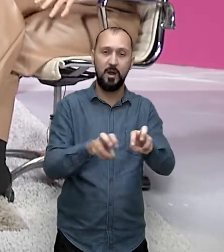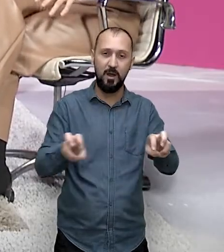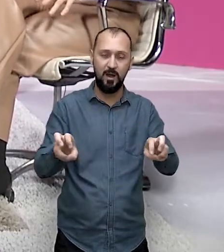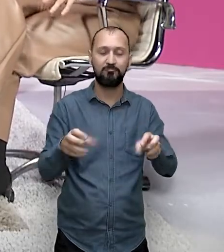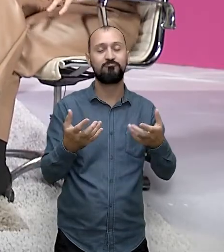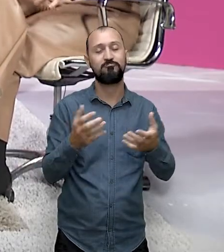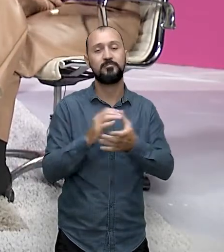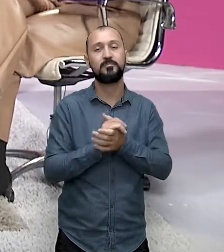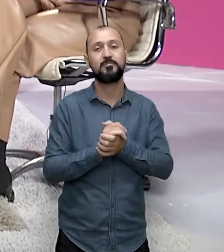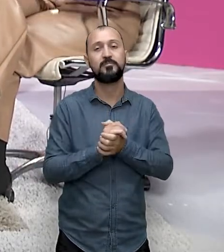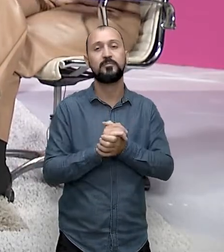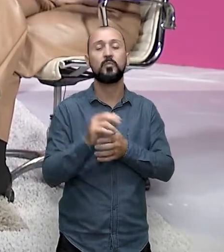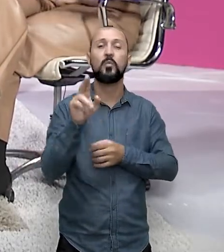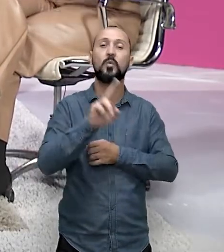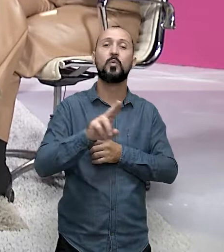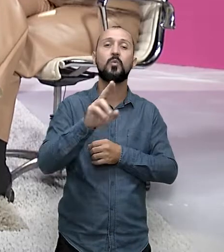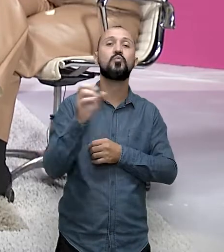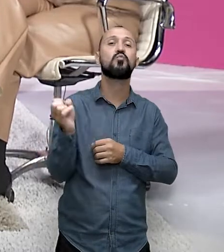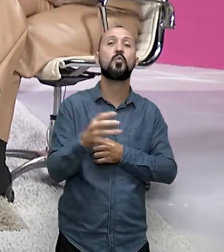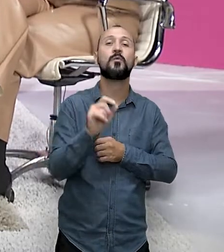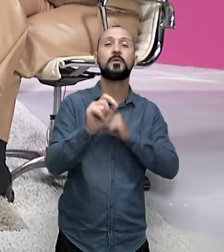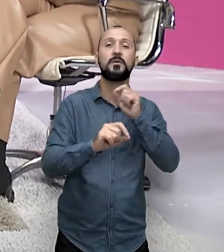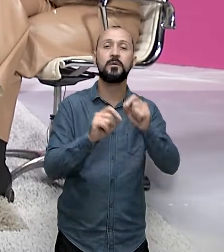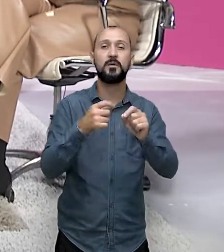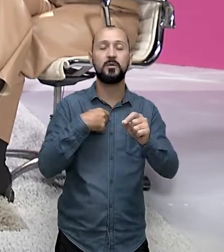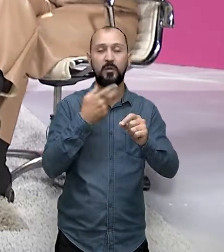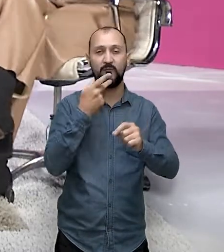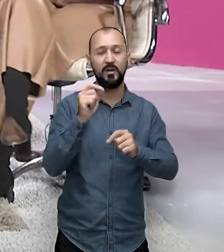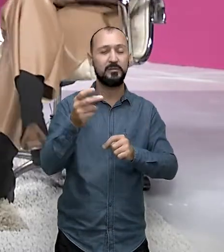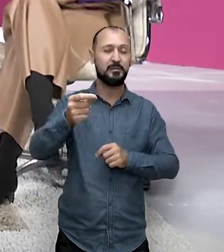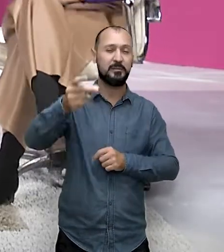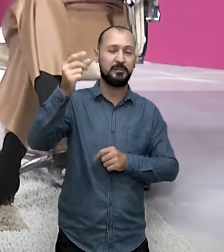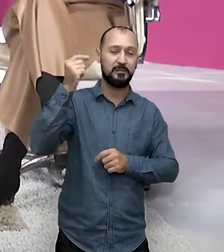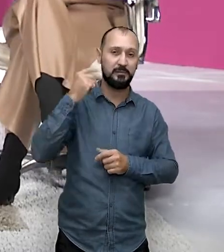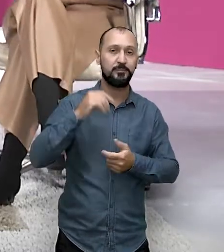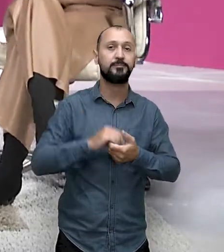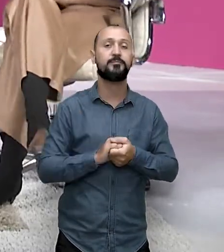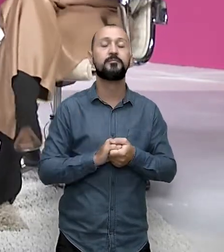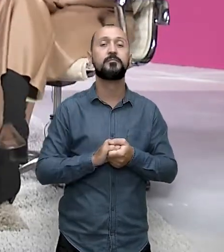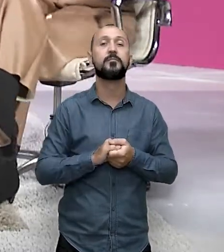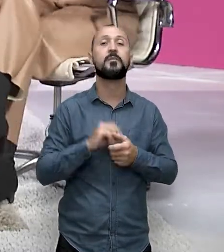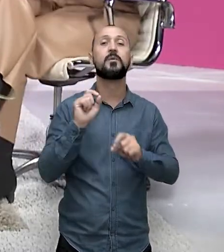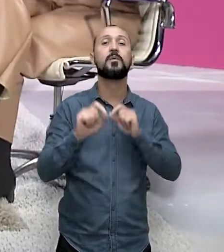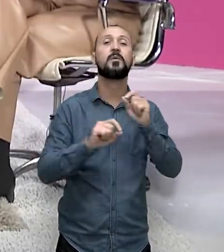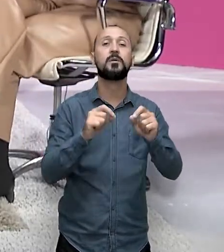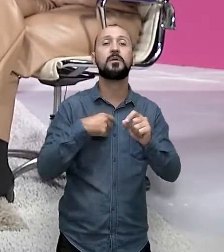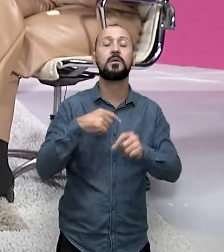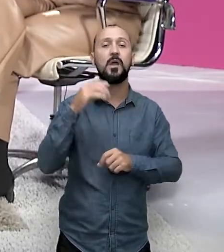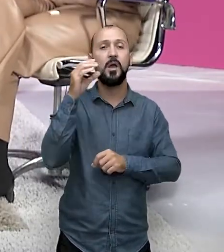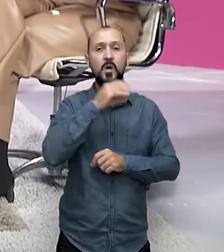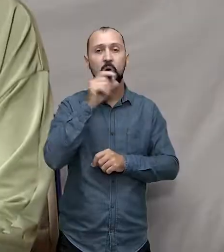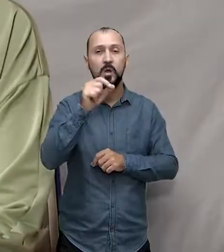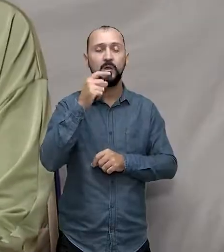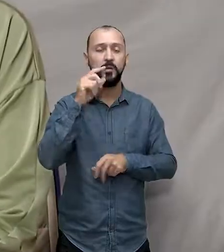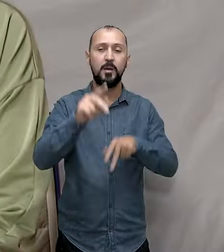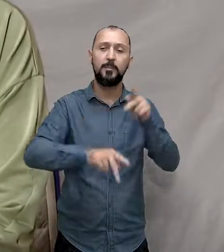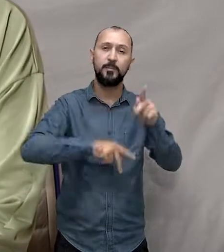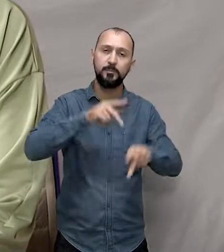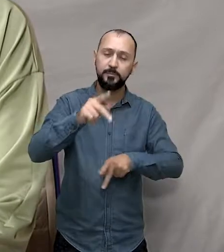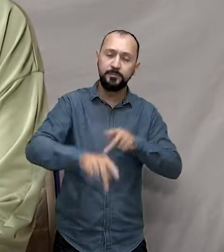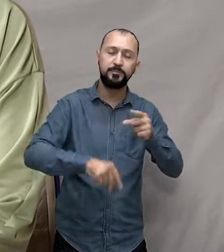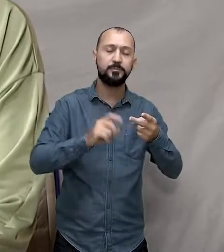O velho conceito. O novo conceito que eu já estou falando aqui já há algum tempo, que é o quê?